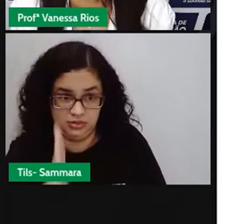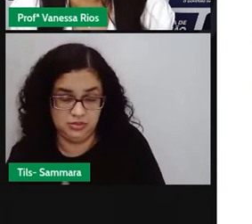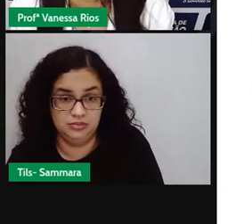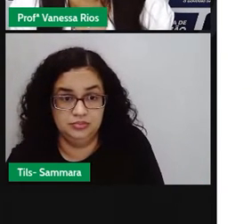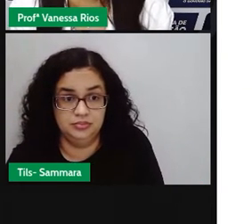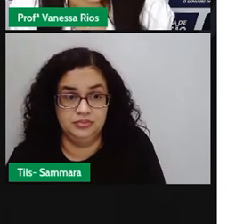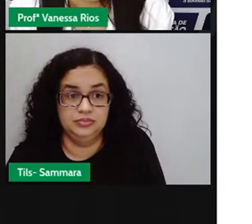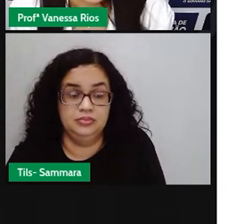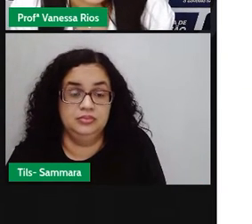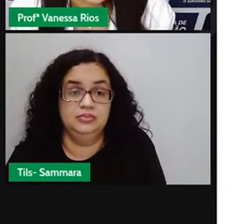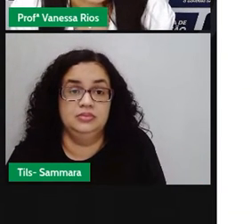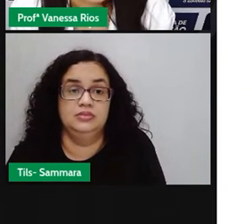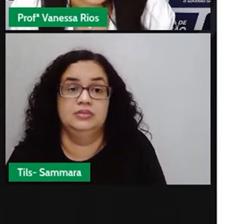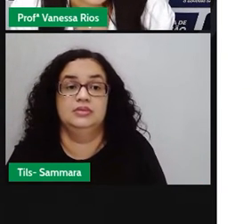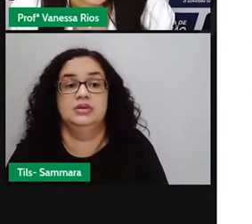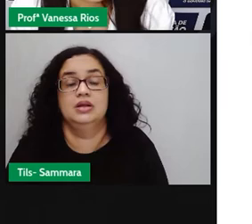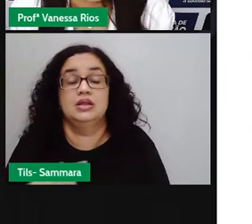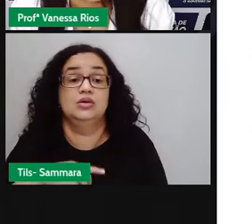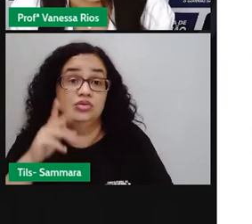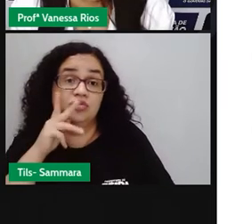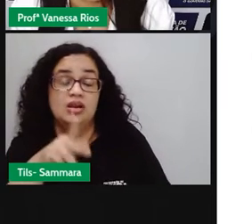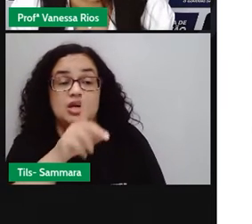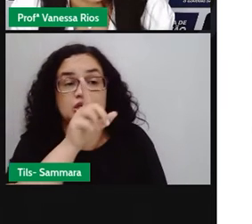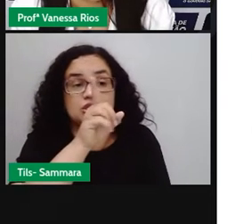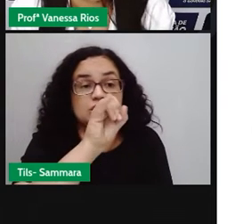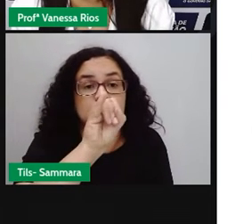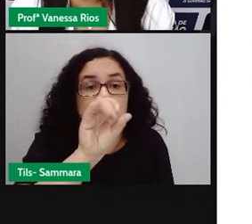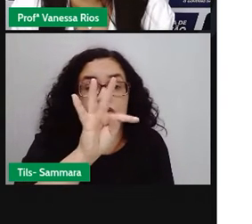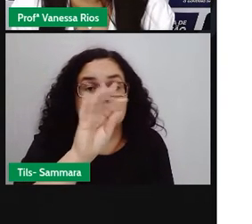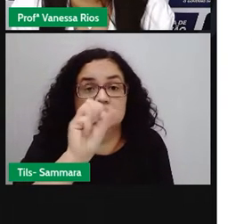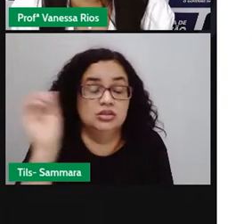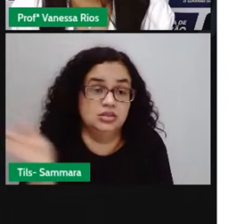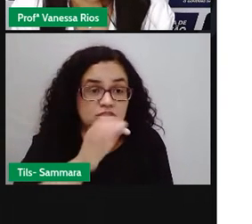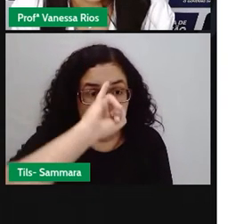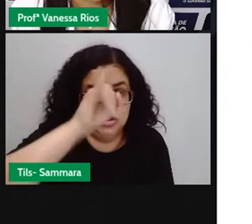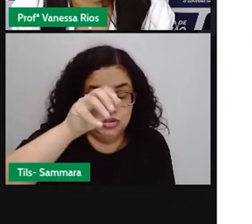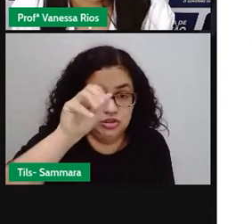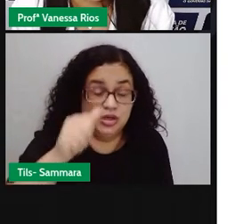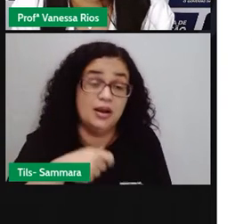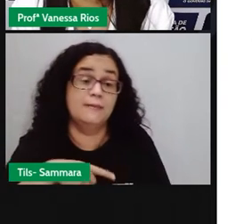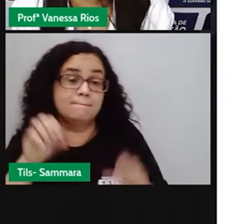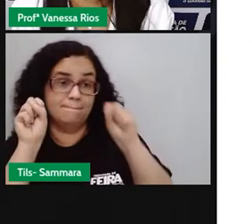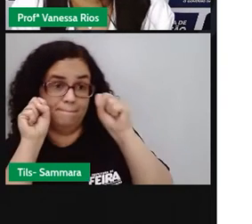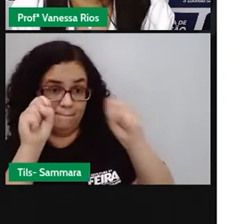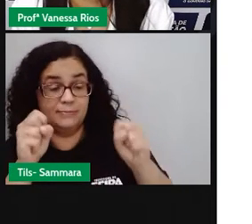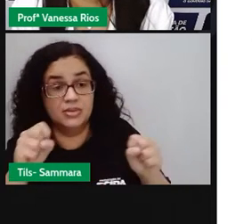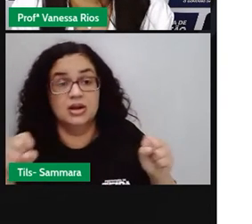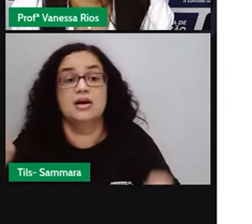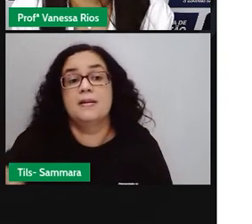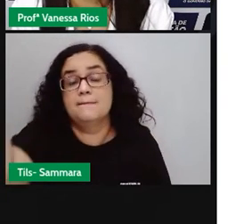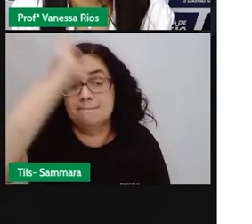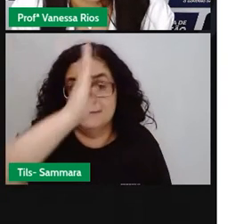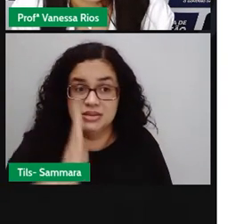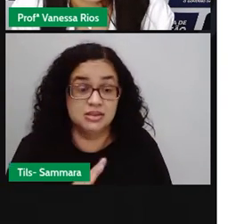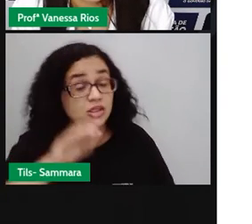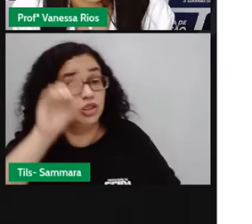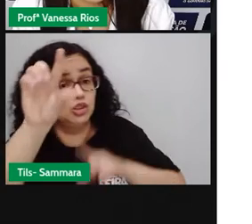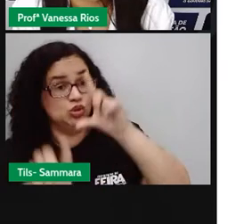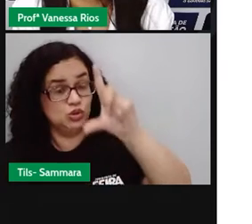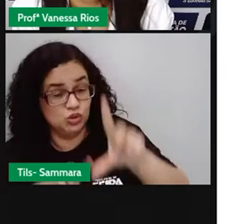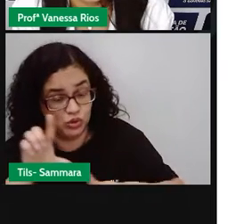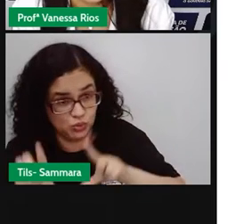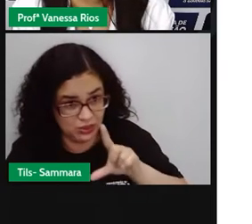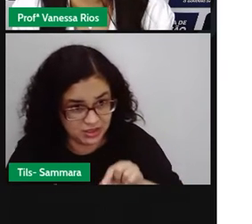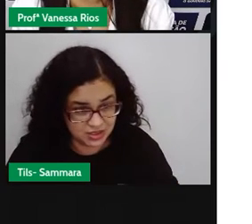aí, quando se pede as diretas já, se tinha como objetivo possibilitar que a população brasileira escolhesse o presidente